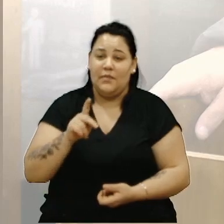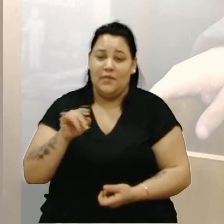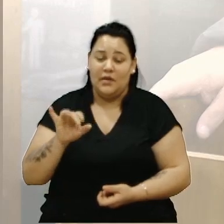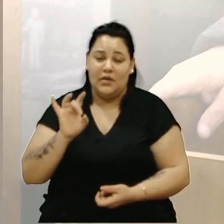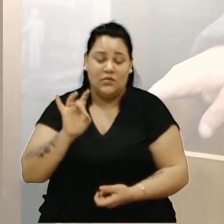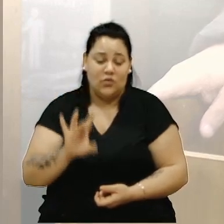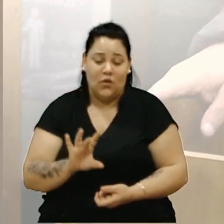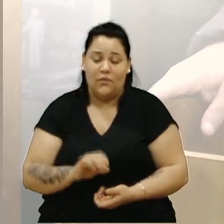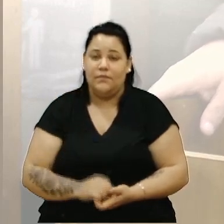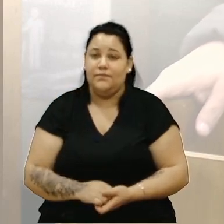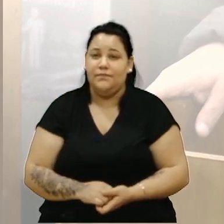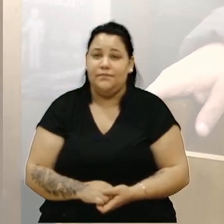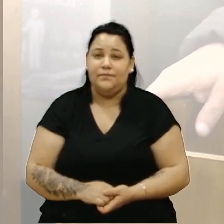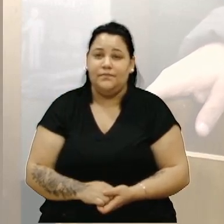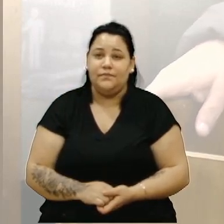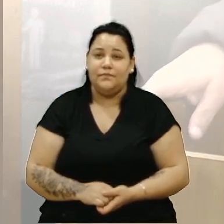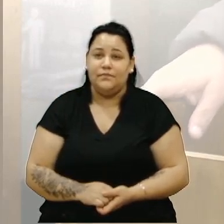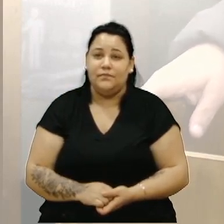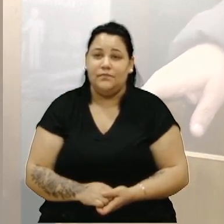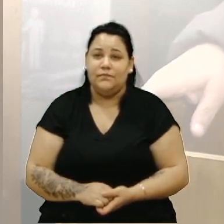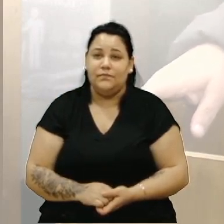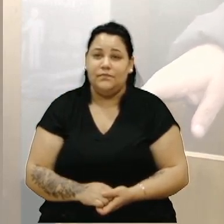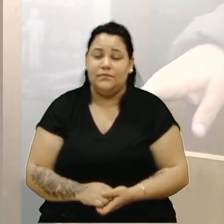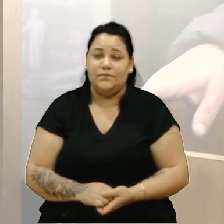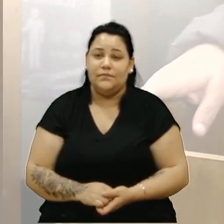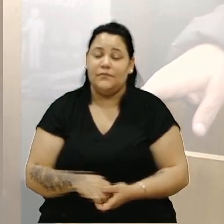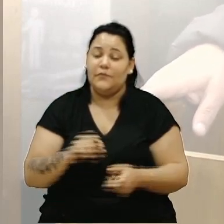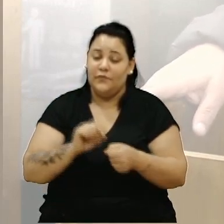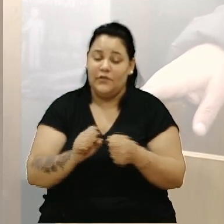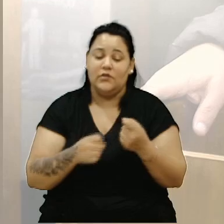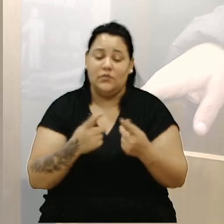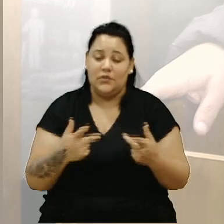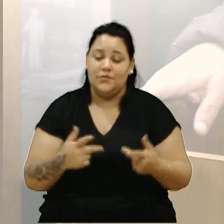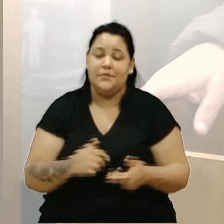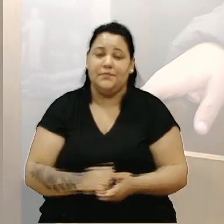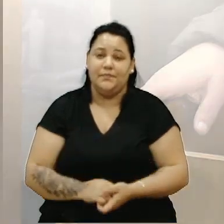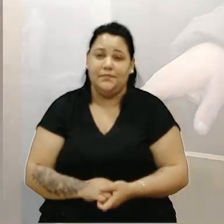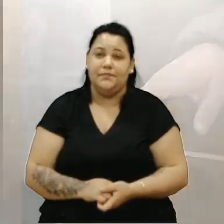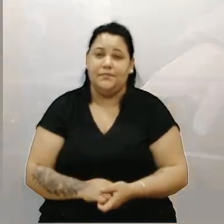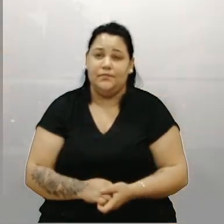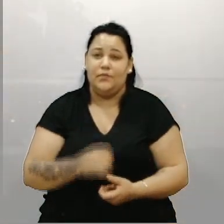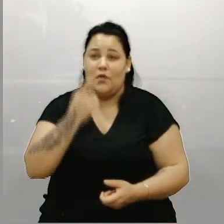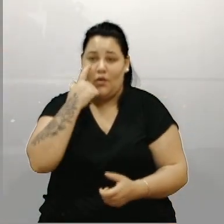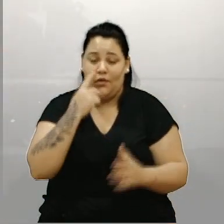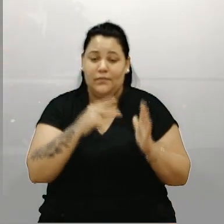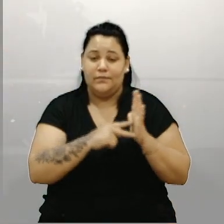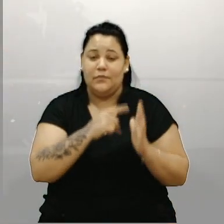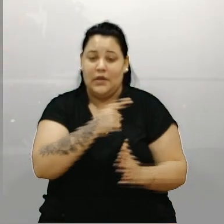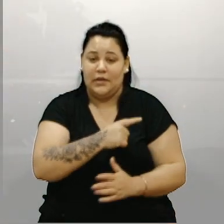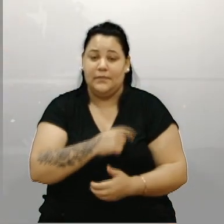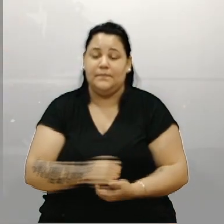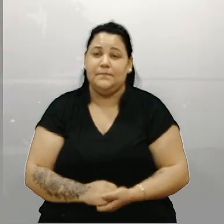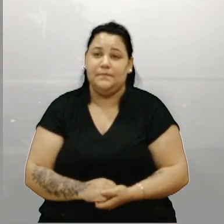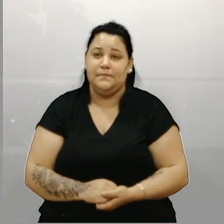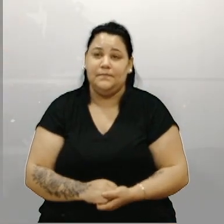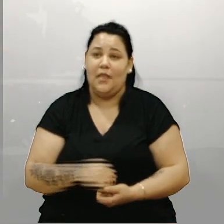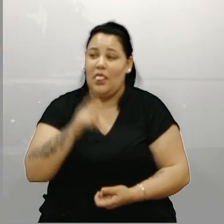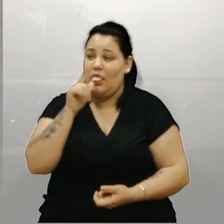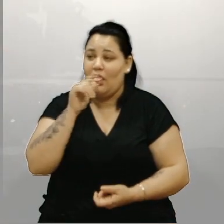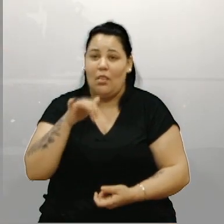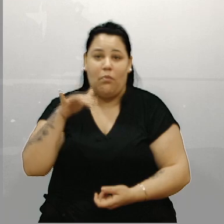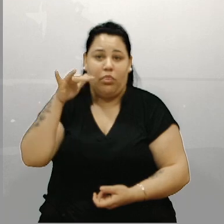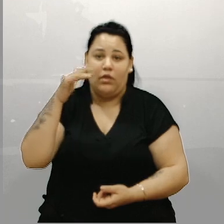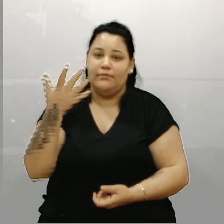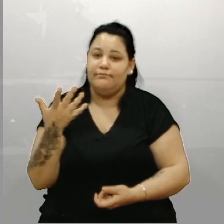né? Que seja feita alguma coisinha. Olha a tomada ali, ó. Cheia d'água. De